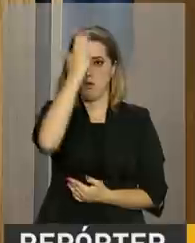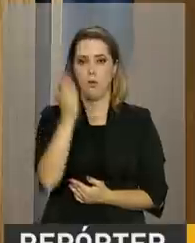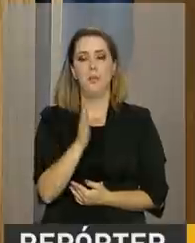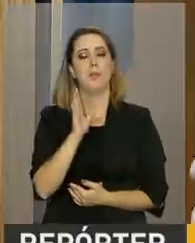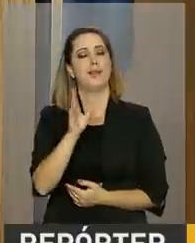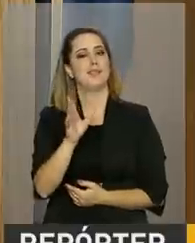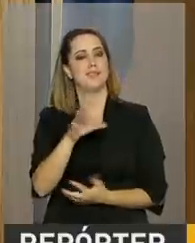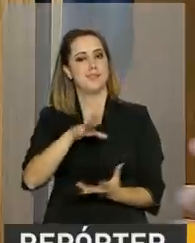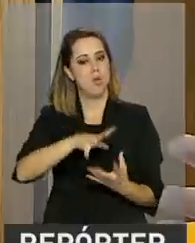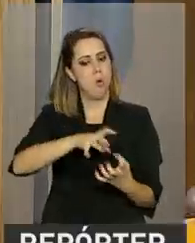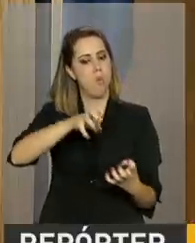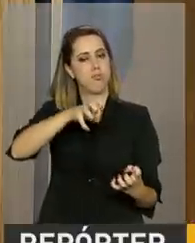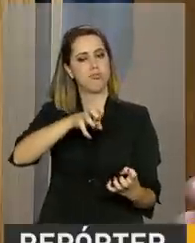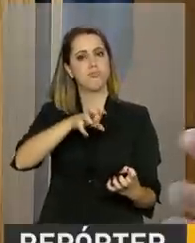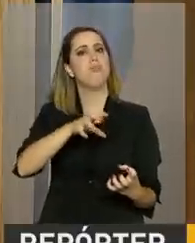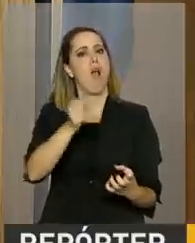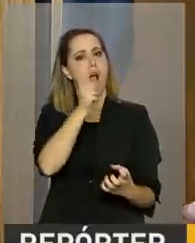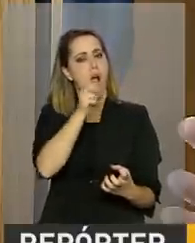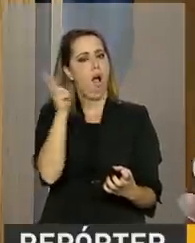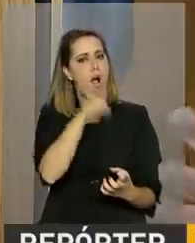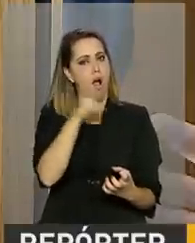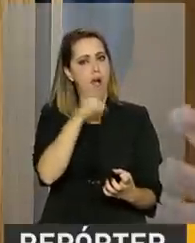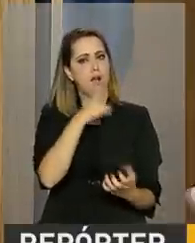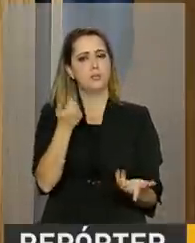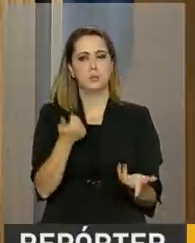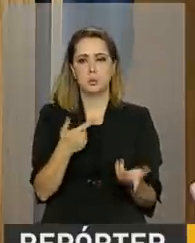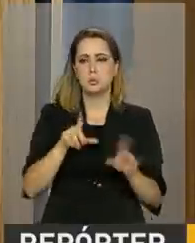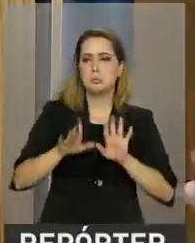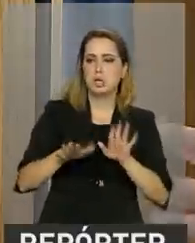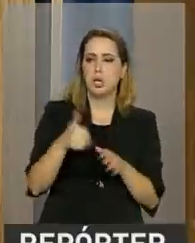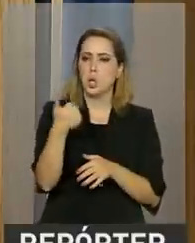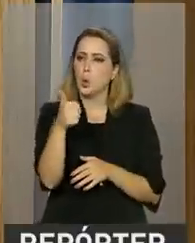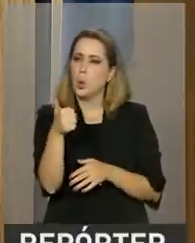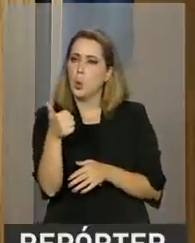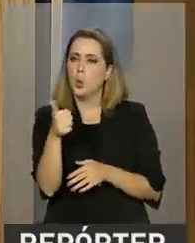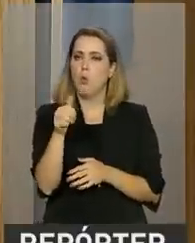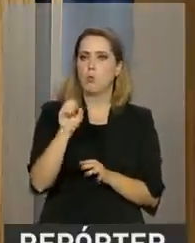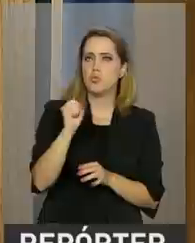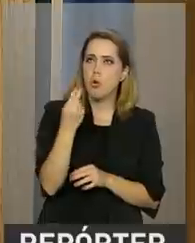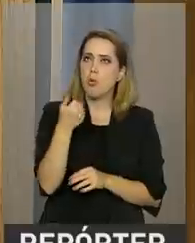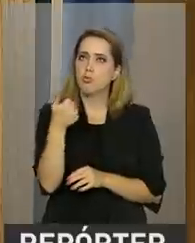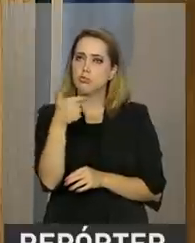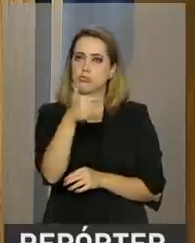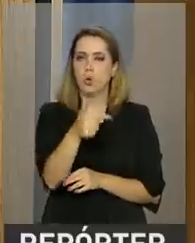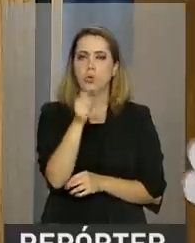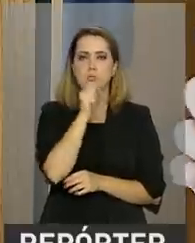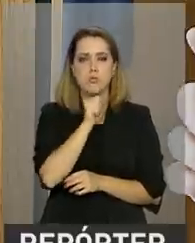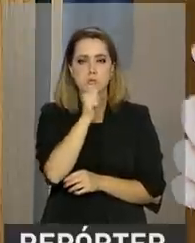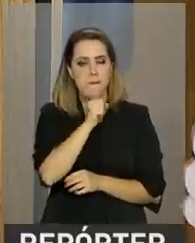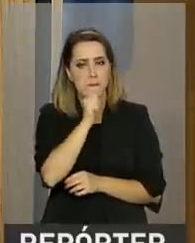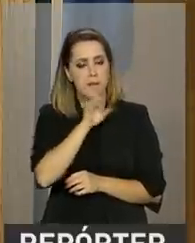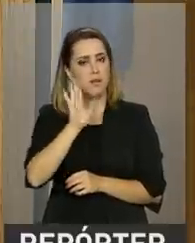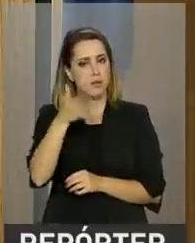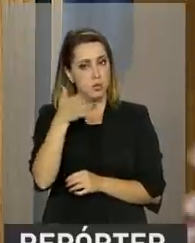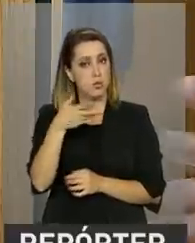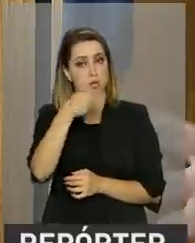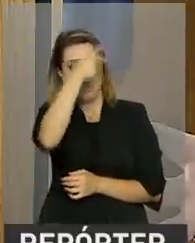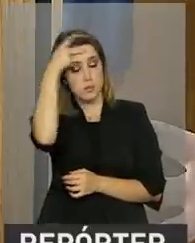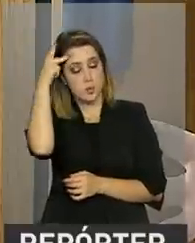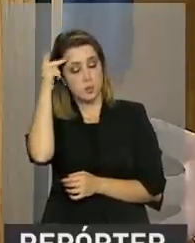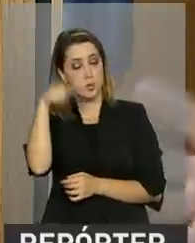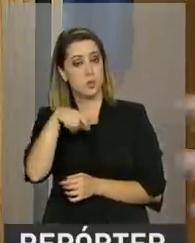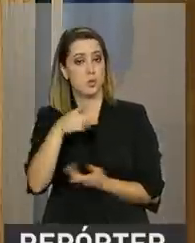país jovem, então a gente tem na faixa de 11 a 12 idosos para cada 100 pessoas em idade ativa, mas a gente envelhece muito rápido. E quando chegar